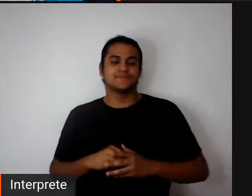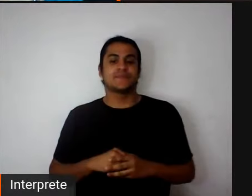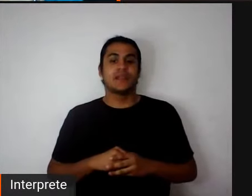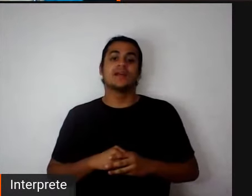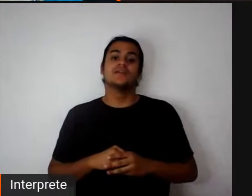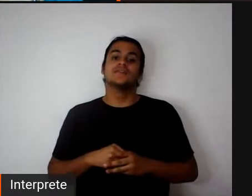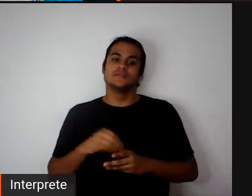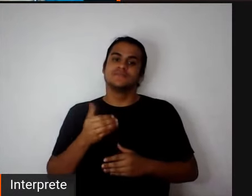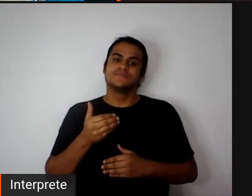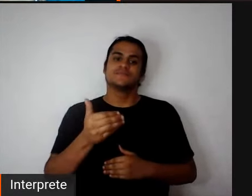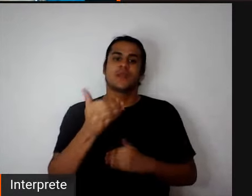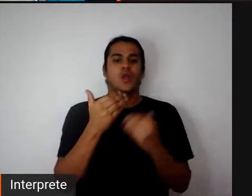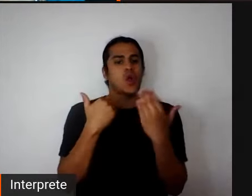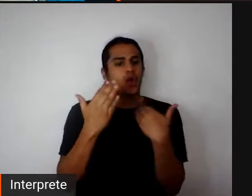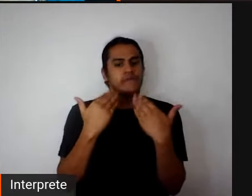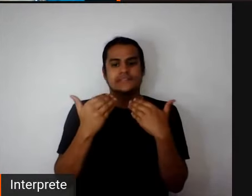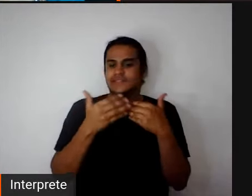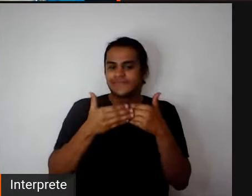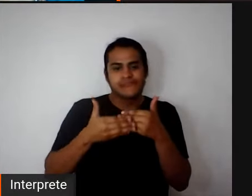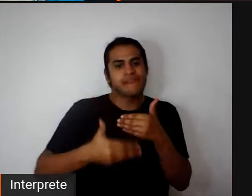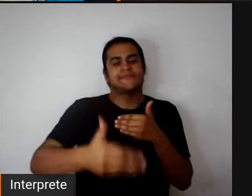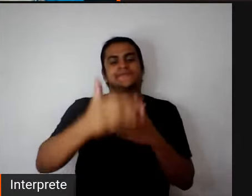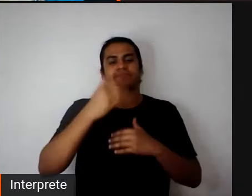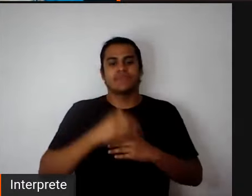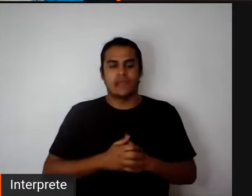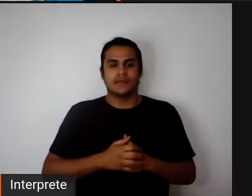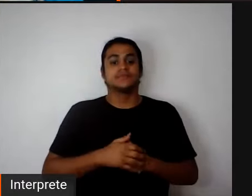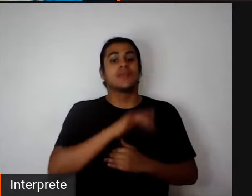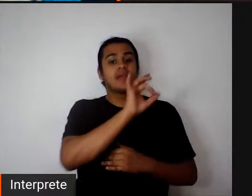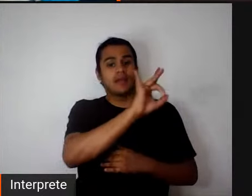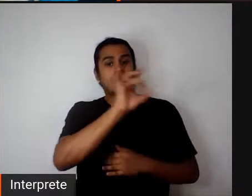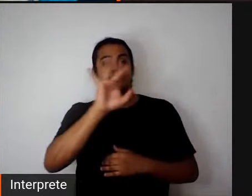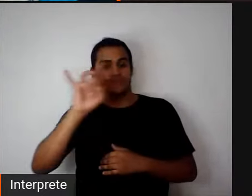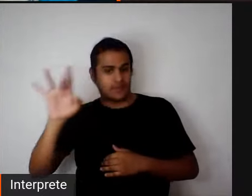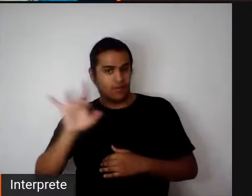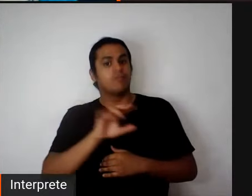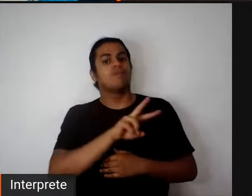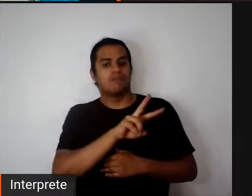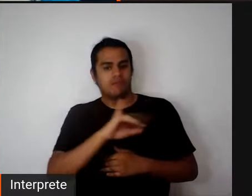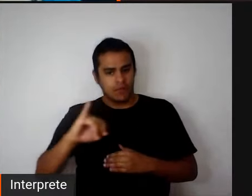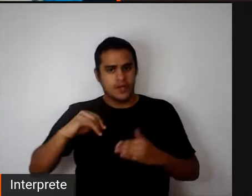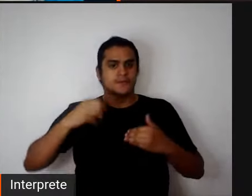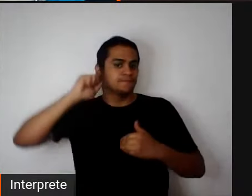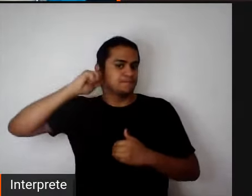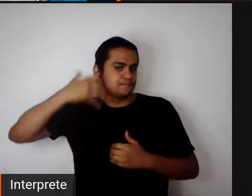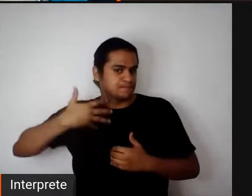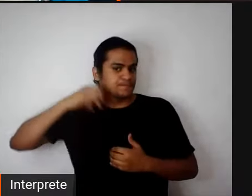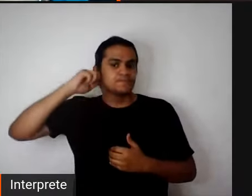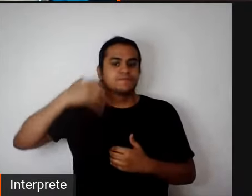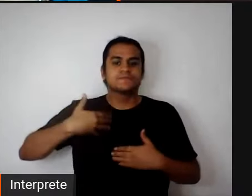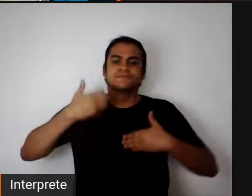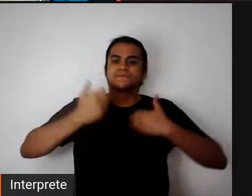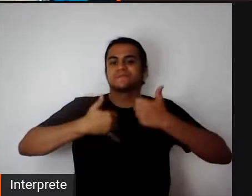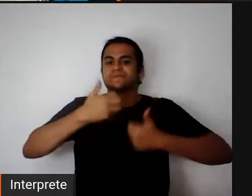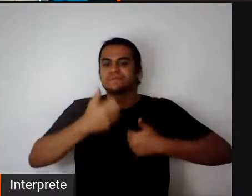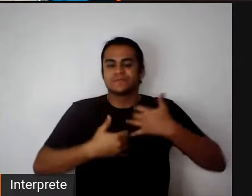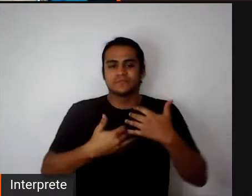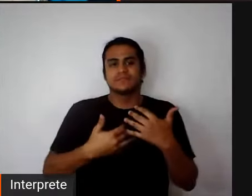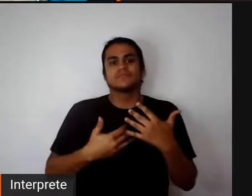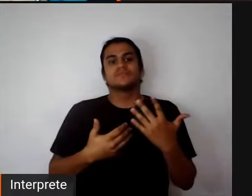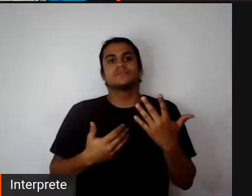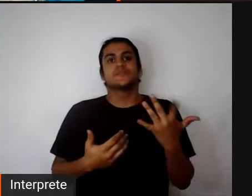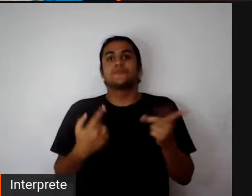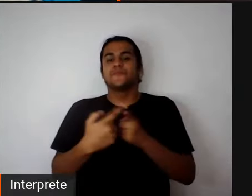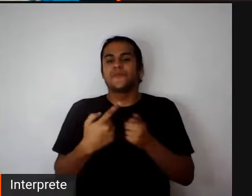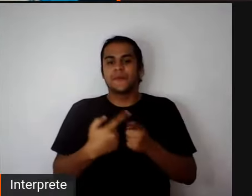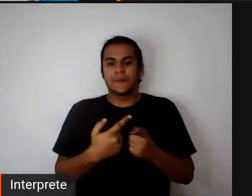conversando com vocês. Né? Cada um de nós fará essa autodescrição, e é de fato algo que, quando pensamos